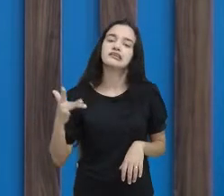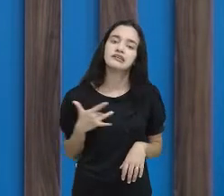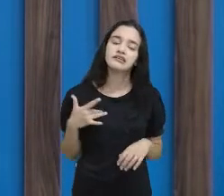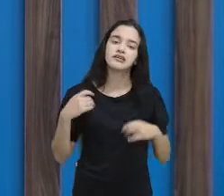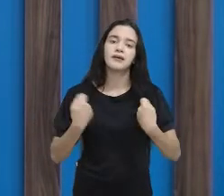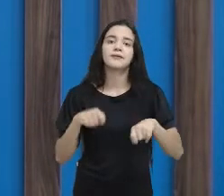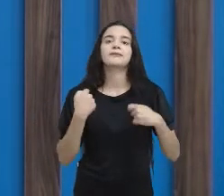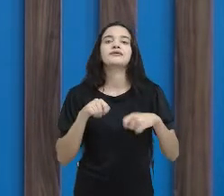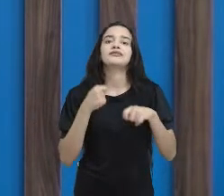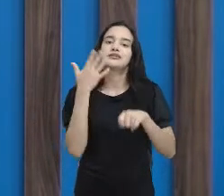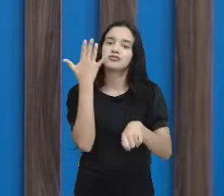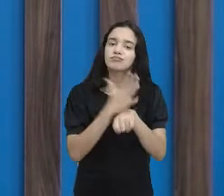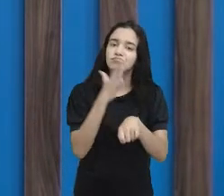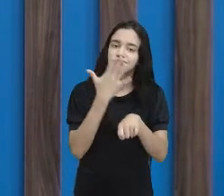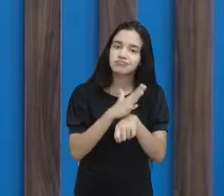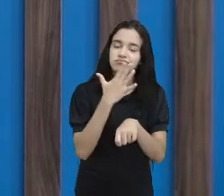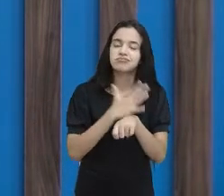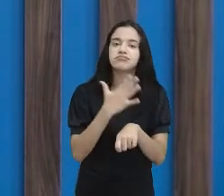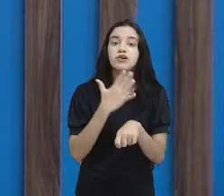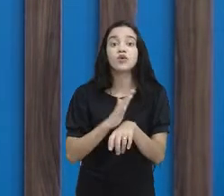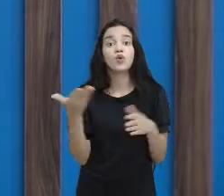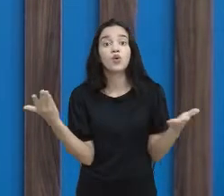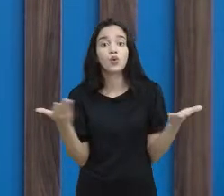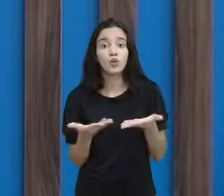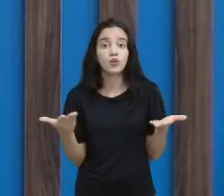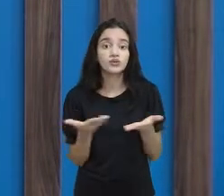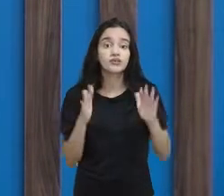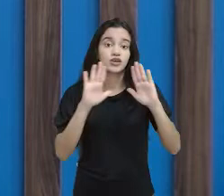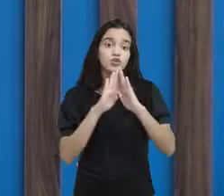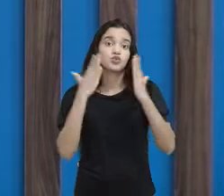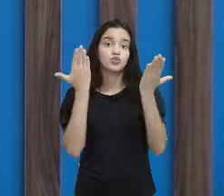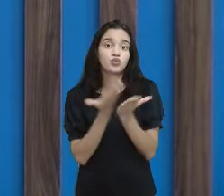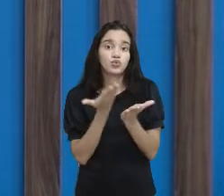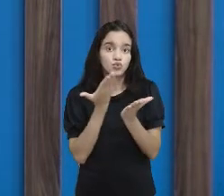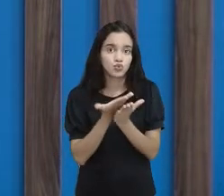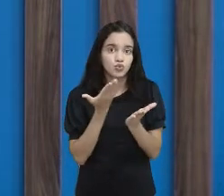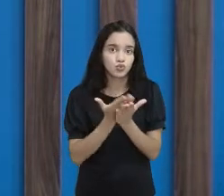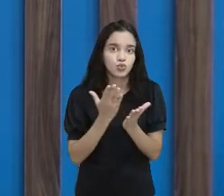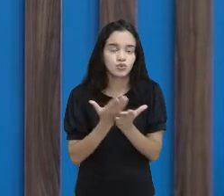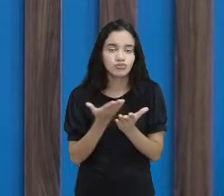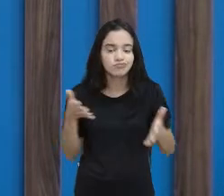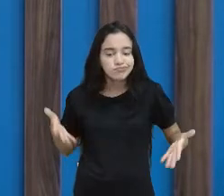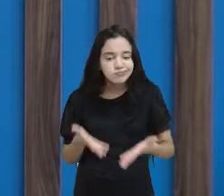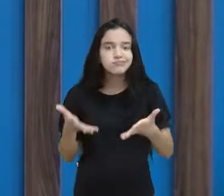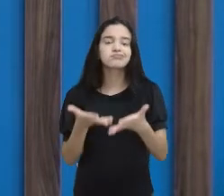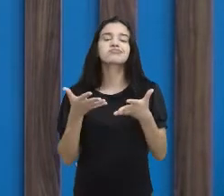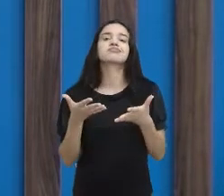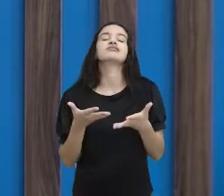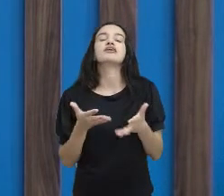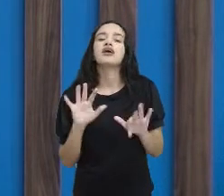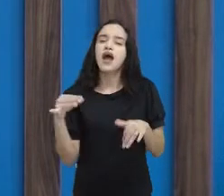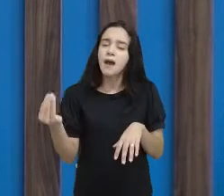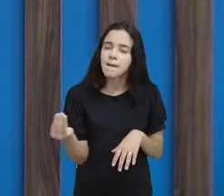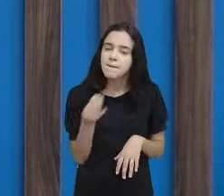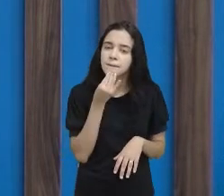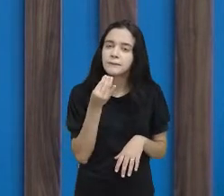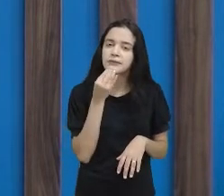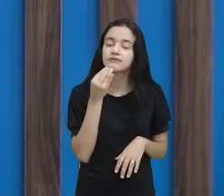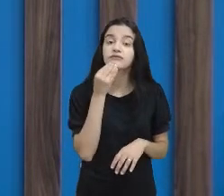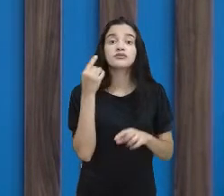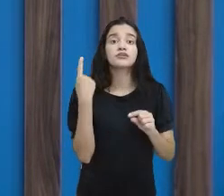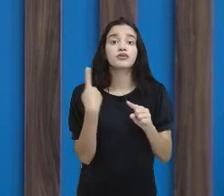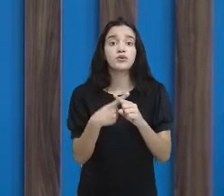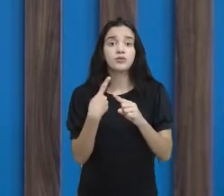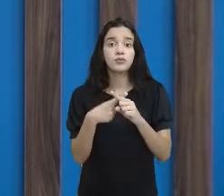atuando em esportes e ainda bem que hoje as escolas estão dando mais ênfase a essa parte, né? E aproveitem,